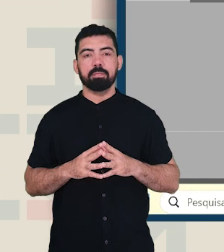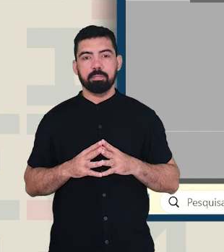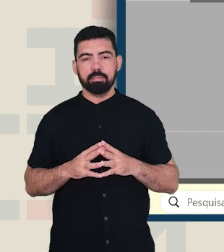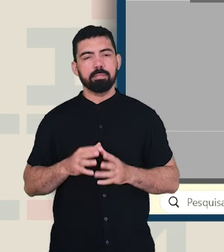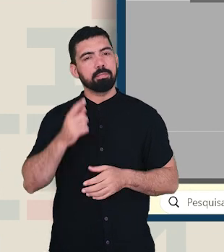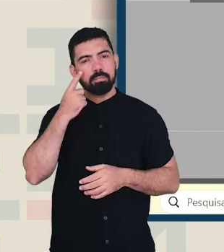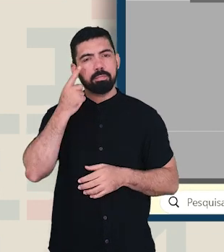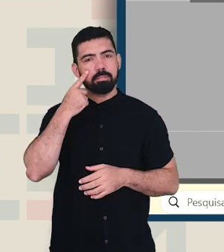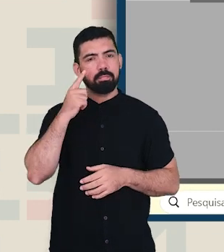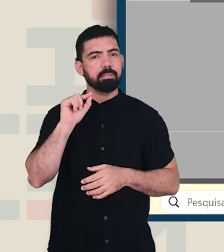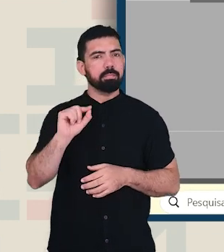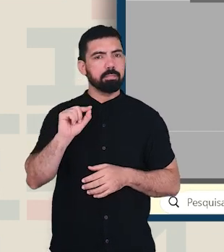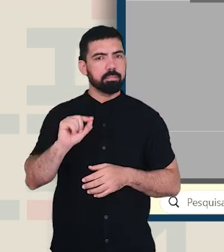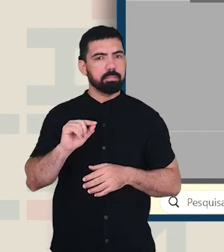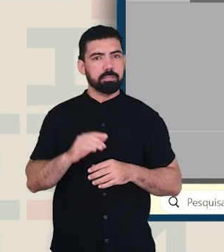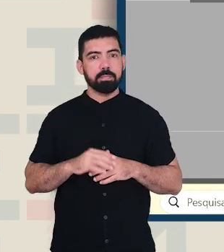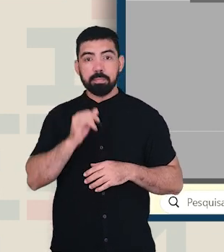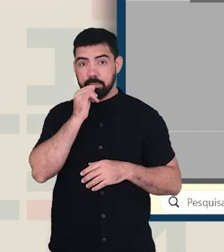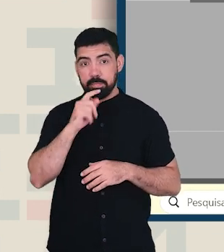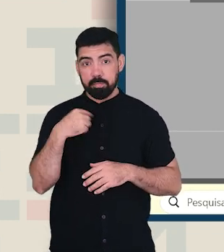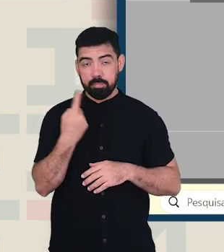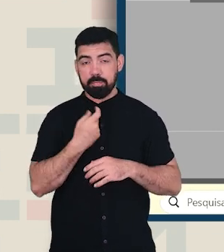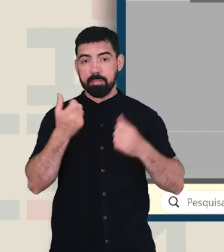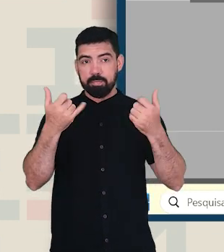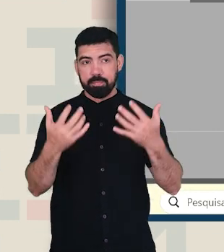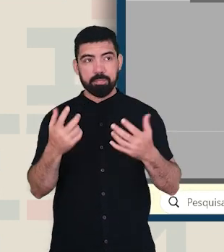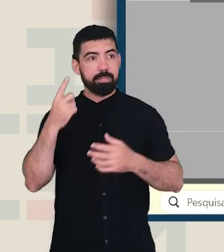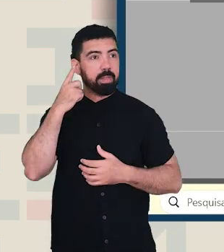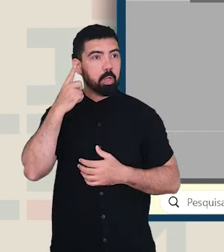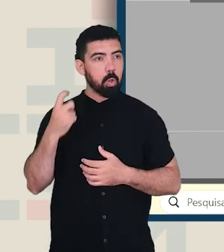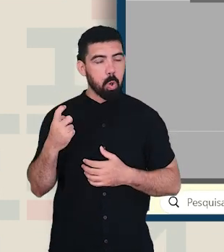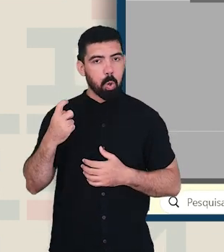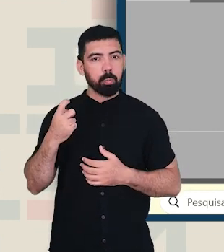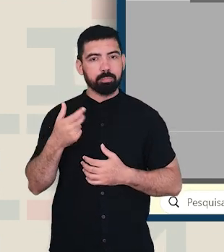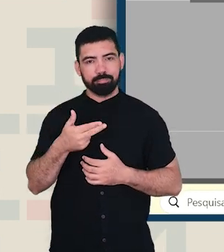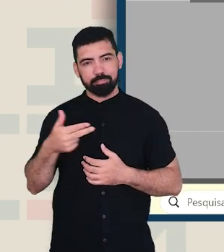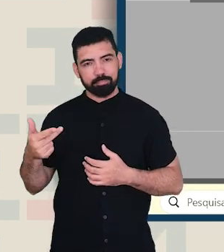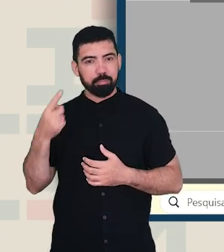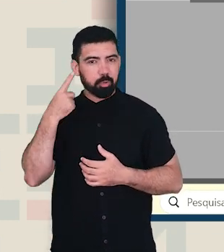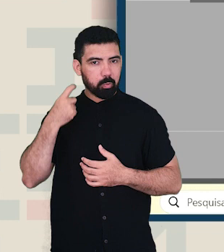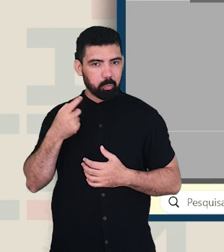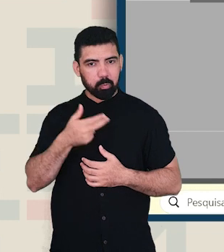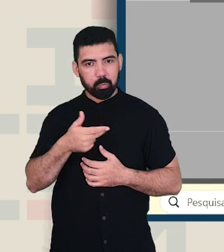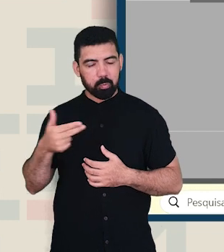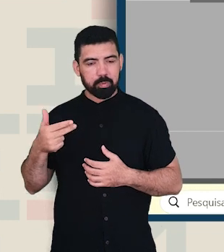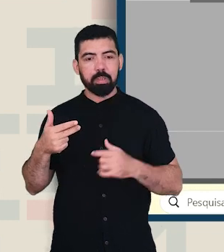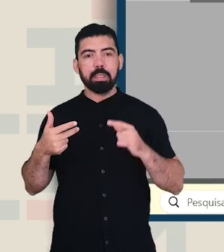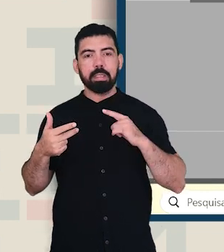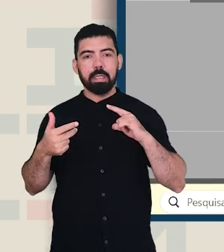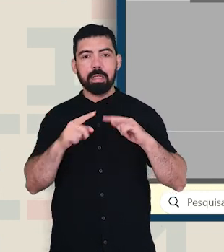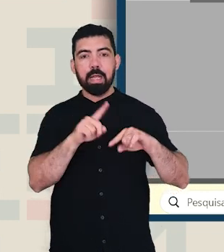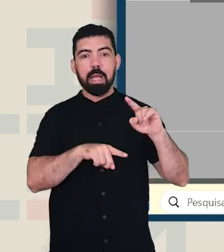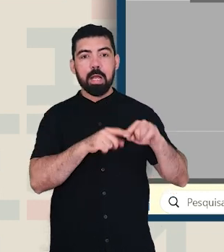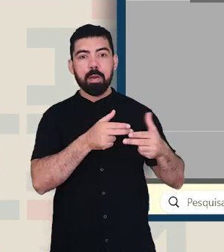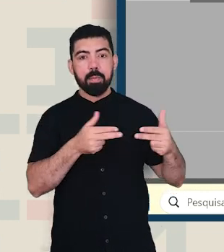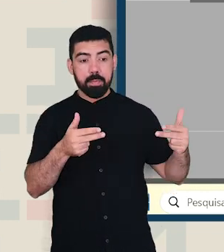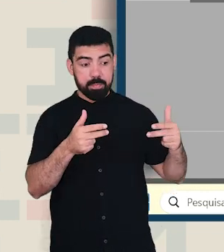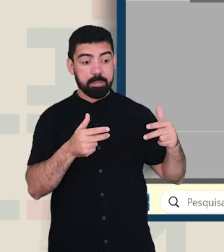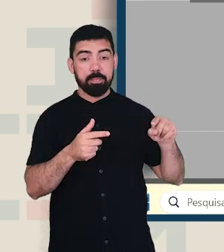Veja que, quando falávamos de som, eu tenho algumas coisas